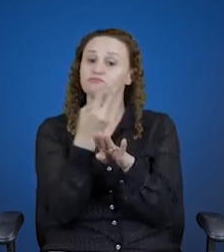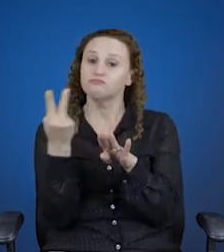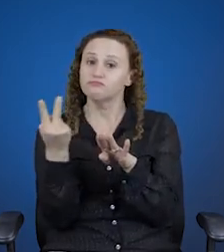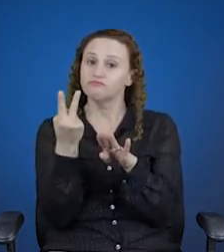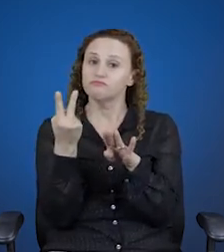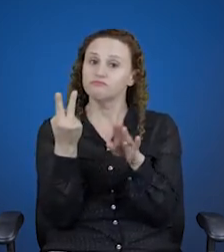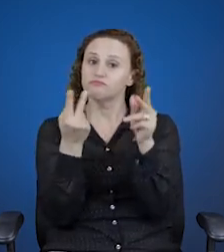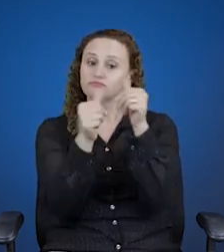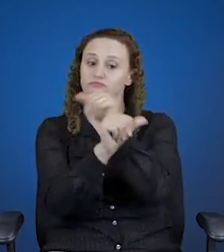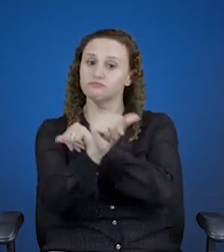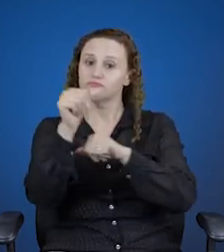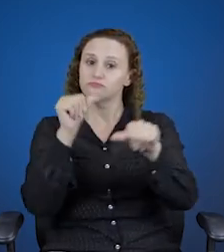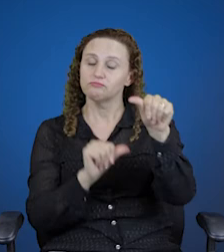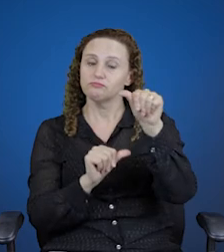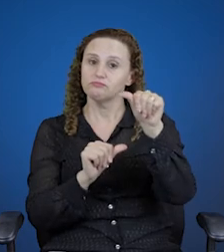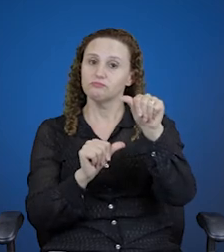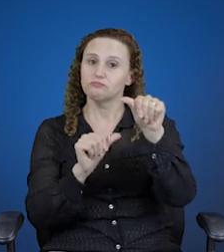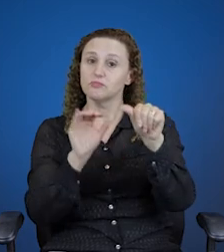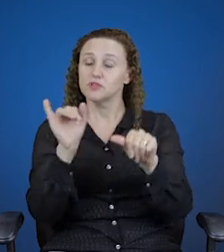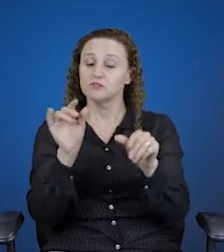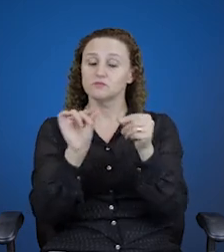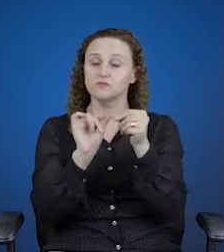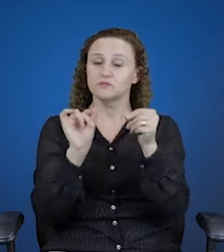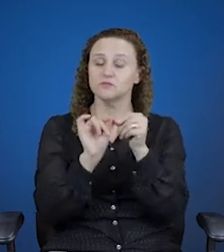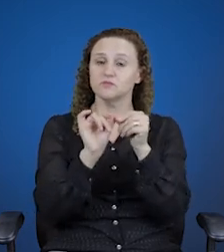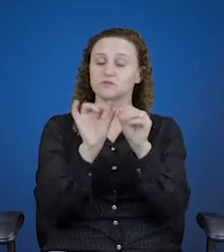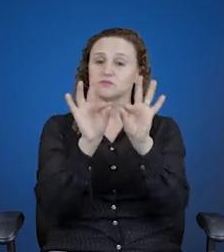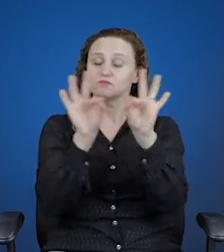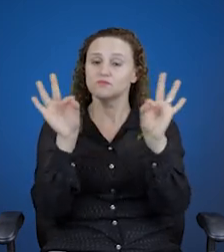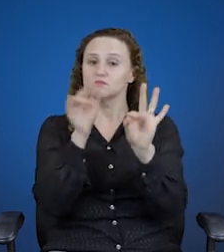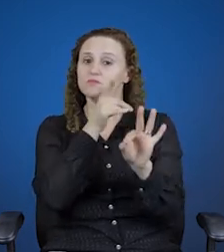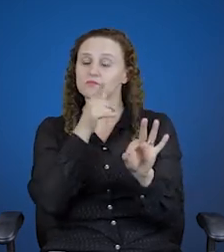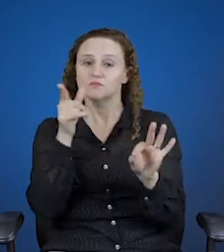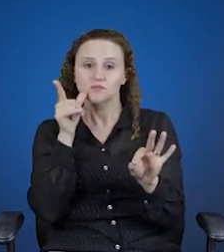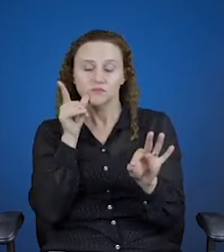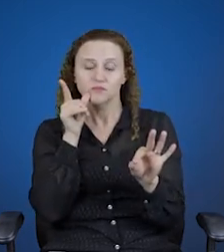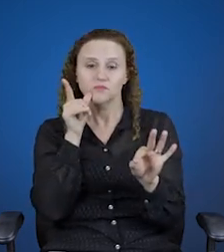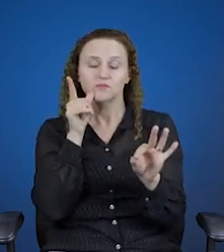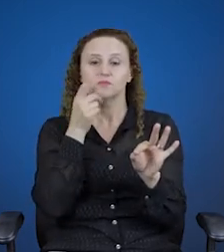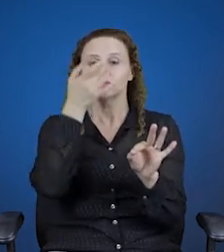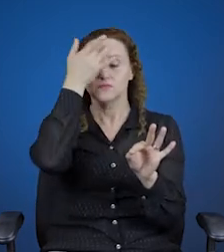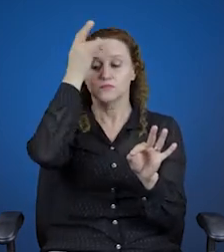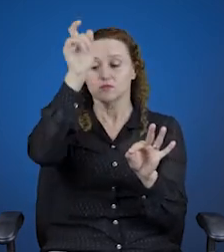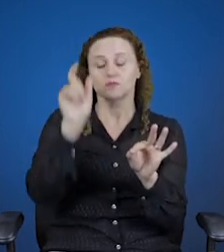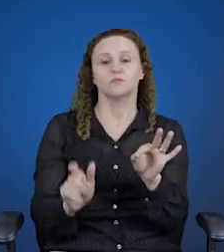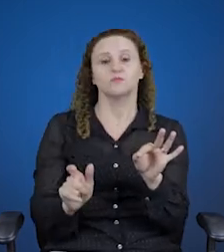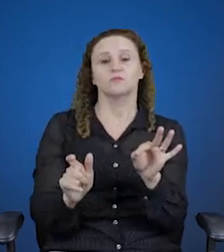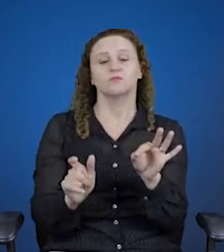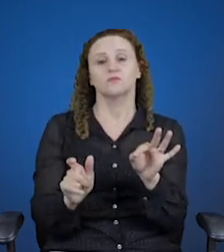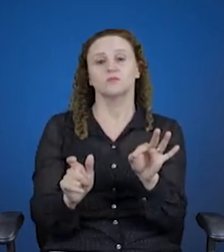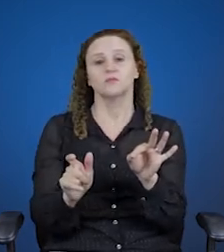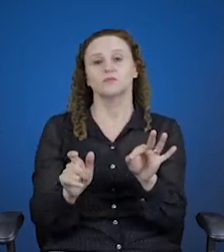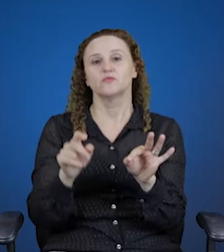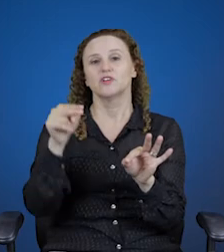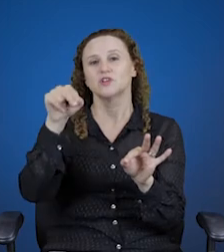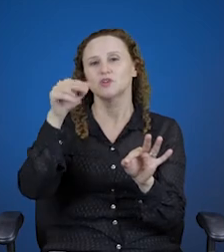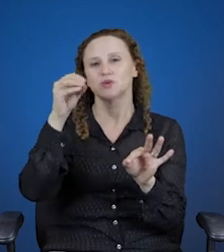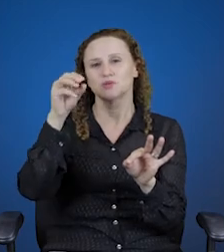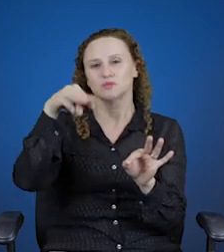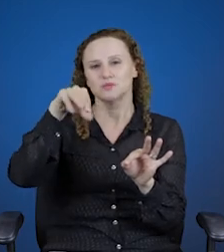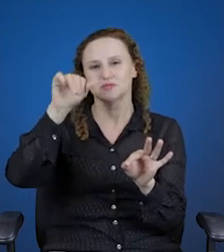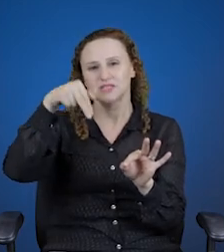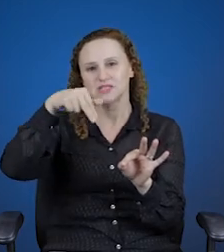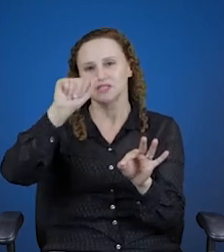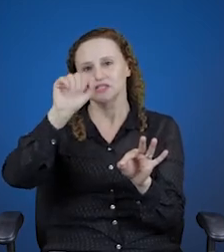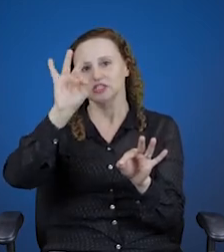sujeito se eu fosse passar a frase aqui para o latim Maria é sujeito vai para o caso nominativo